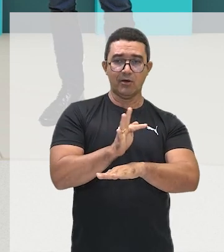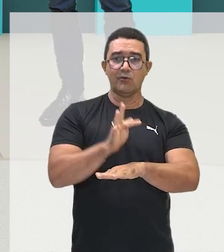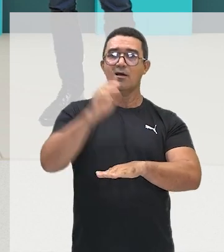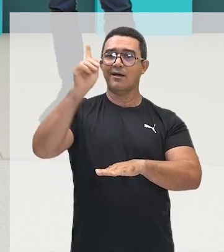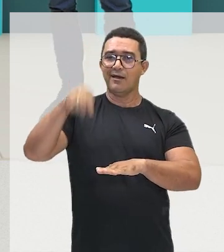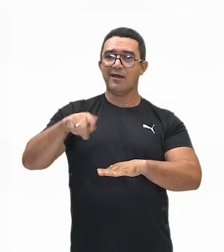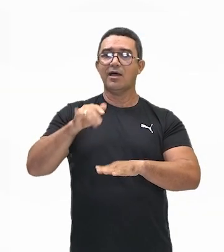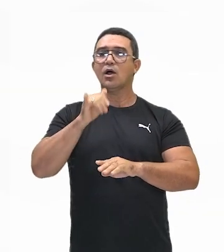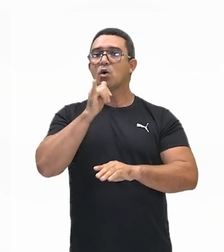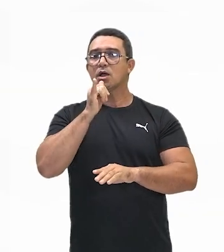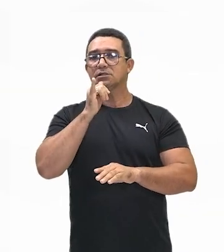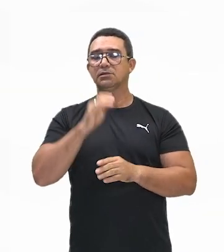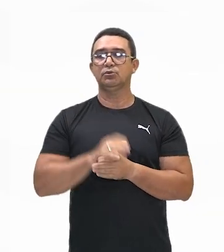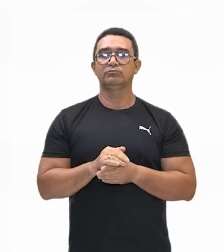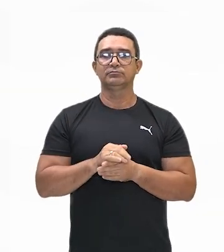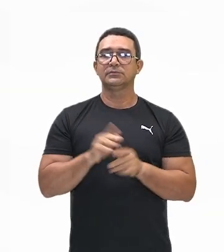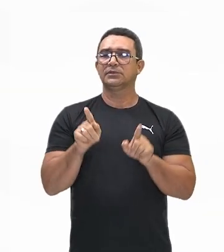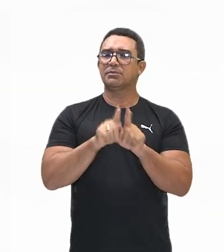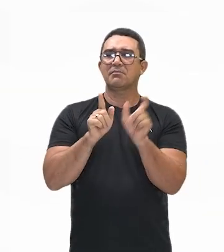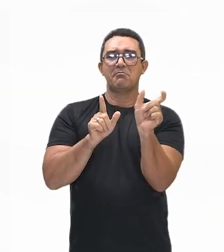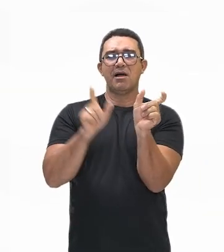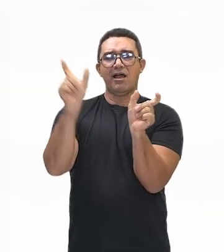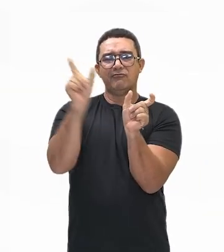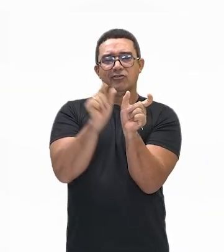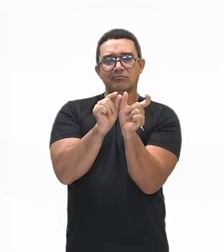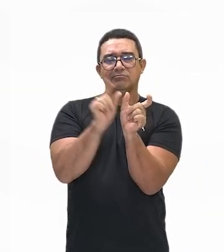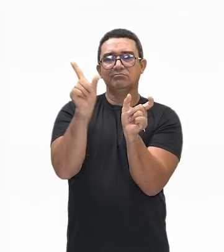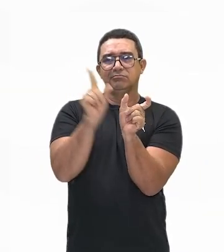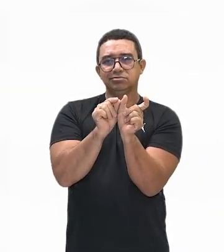as contrações, que são aquelas abreviações. Olha só.